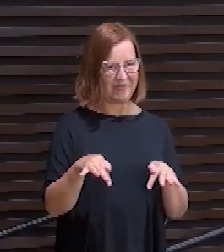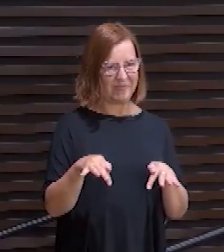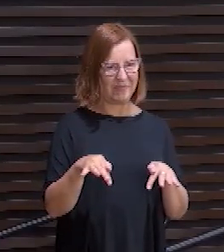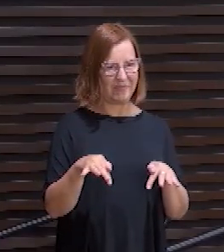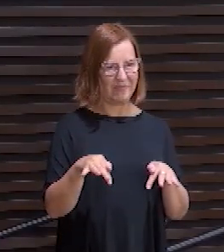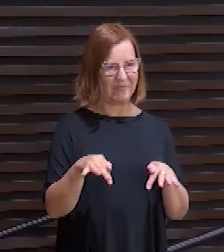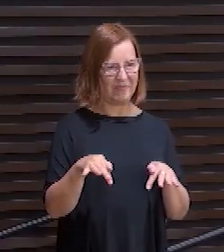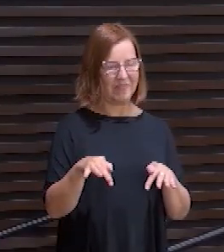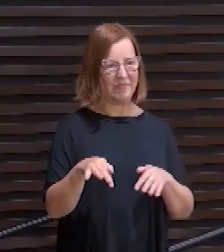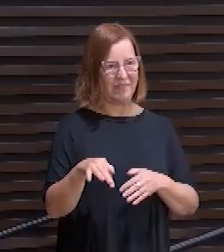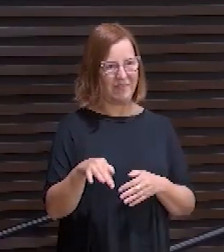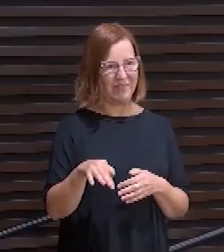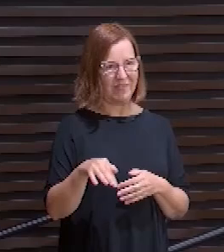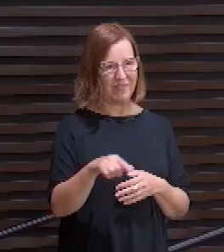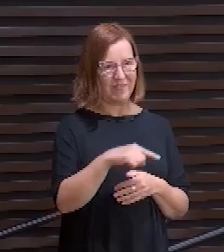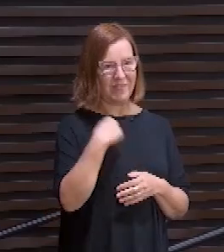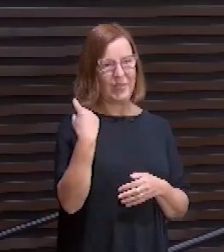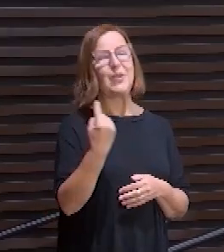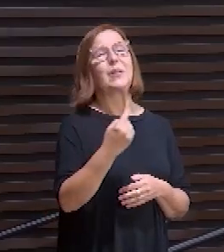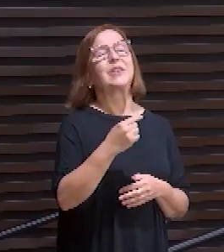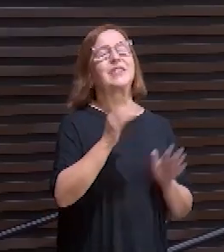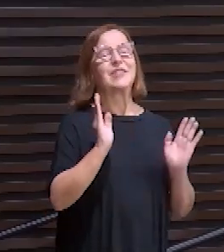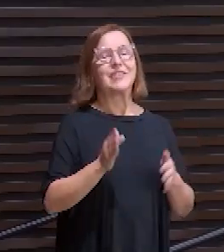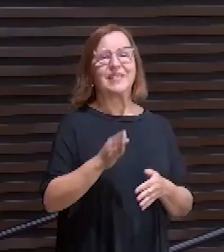E nós conhecemos este final.